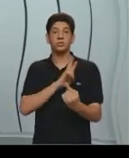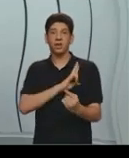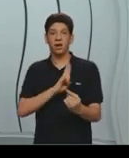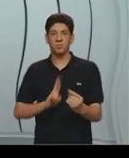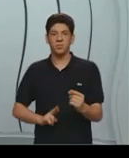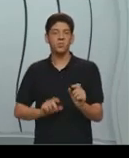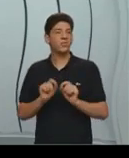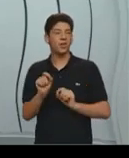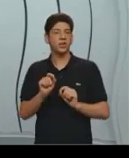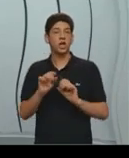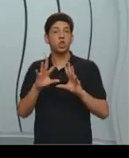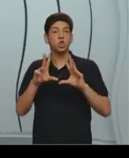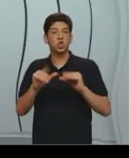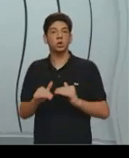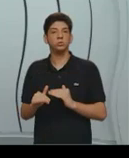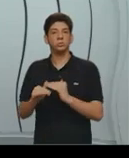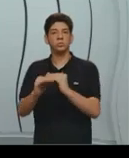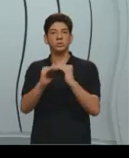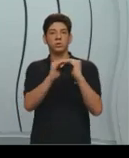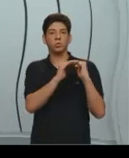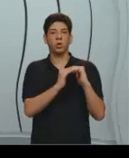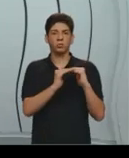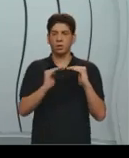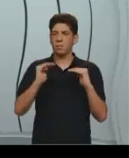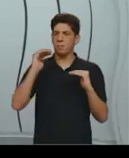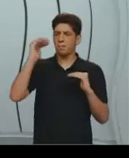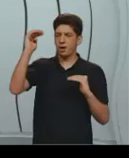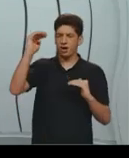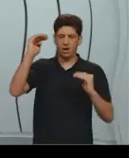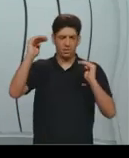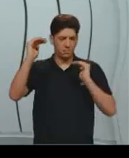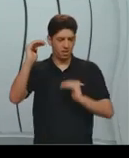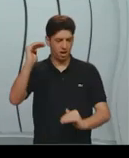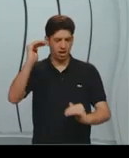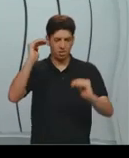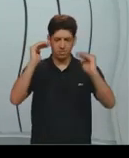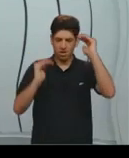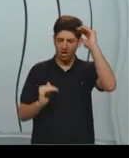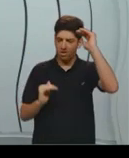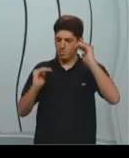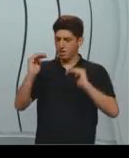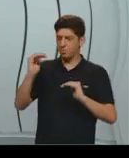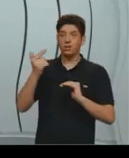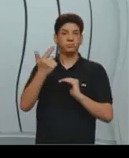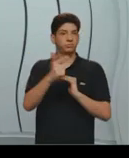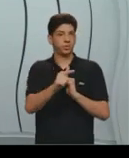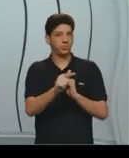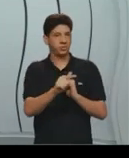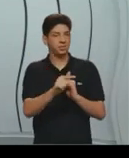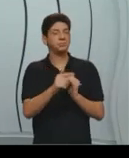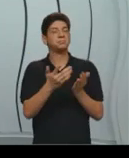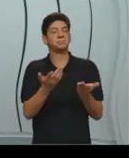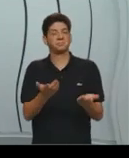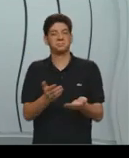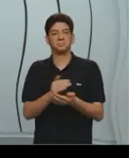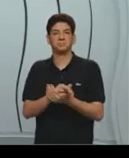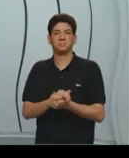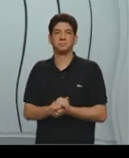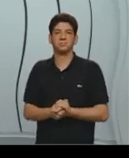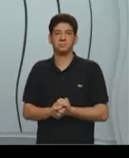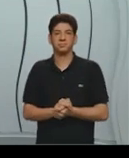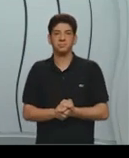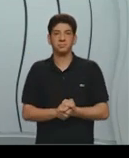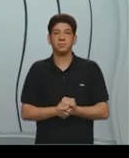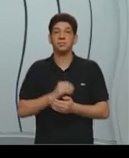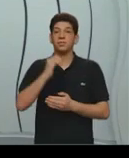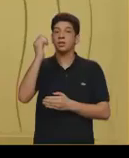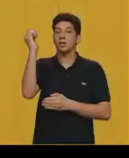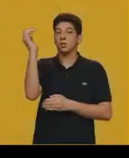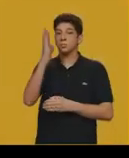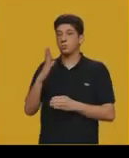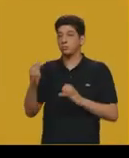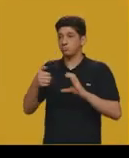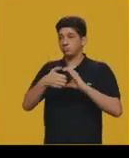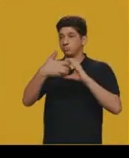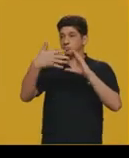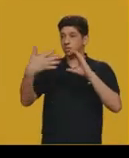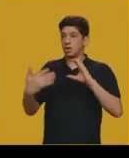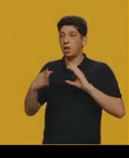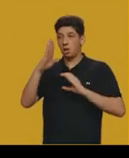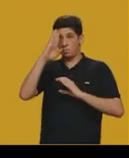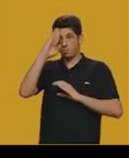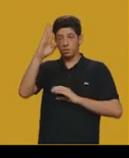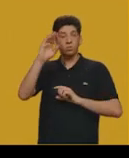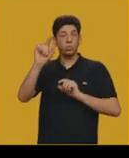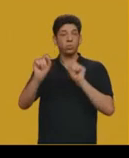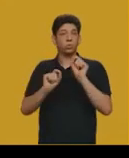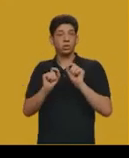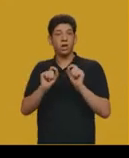superior ao outro. Então já quer dizer muito sobre isso, né? E aí vai falar, o Brasil, uma das características principais nessa discussão, isso aqui é o